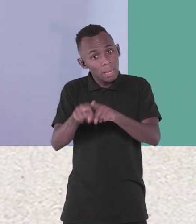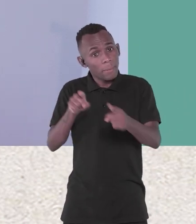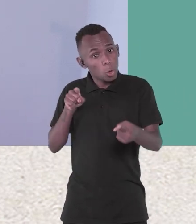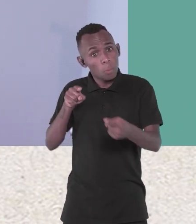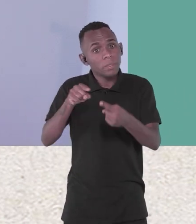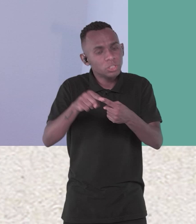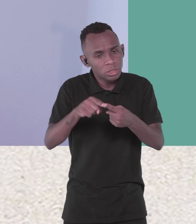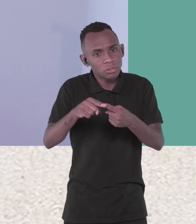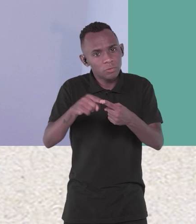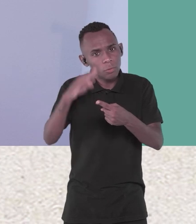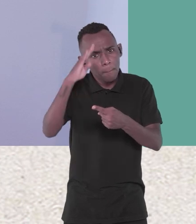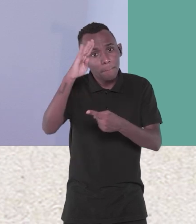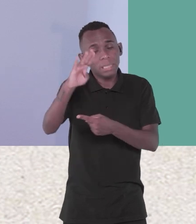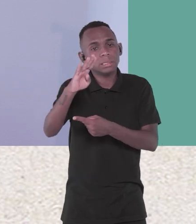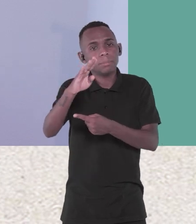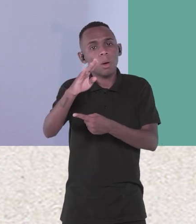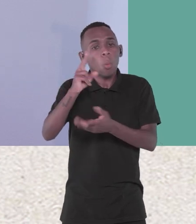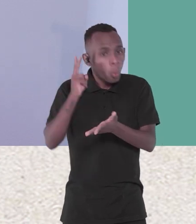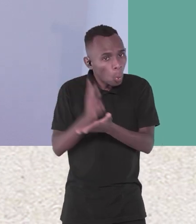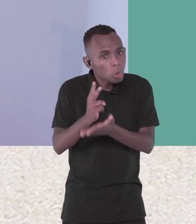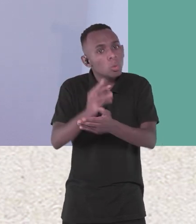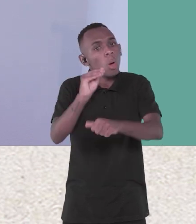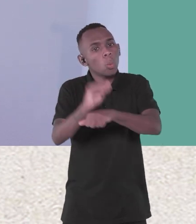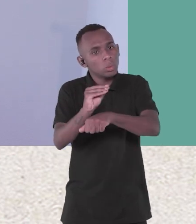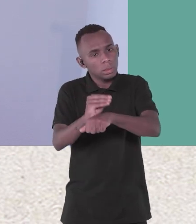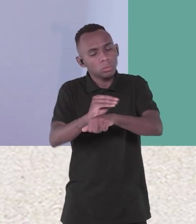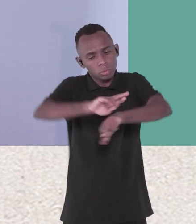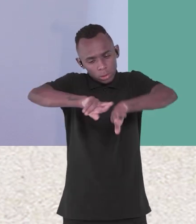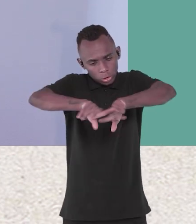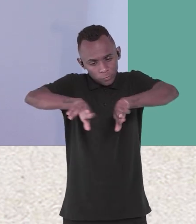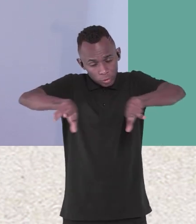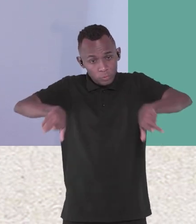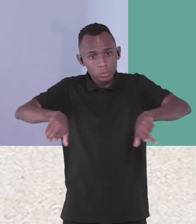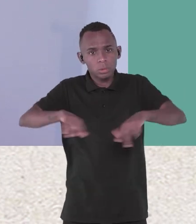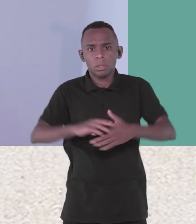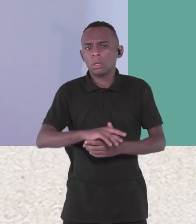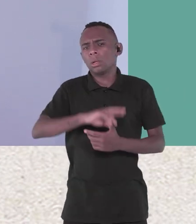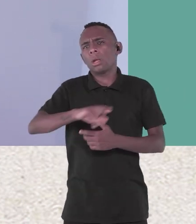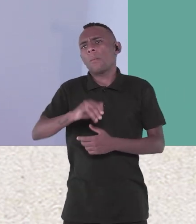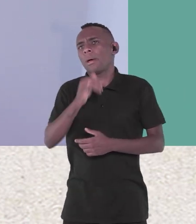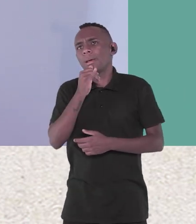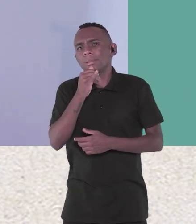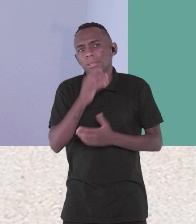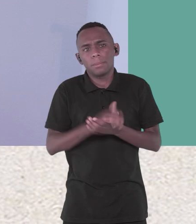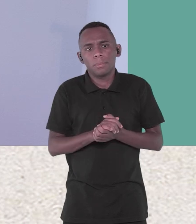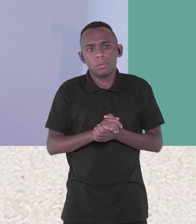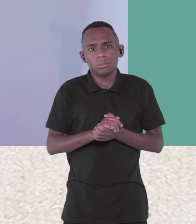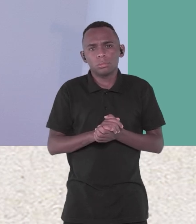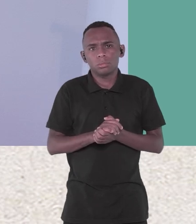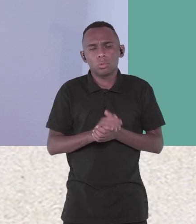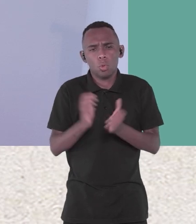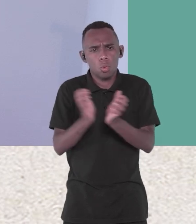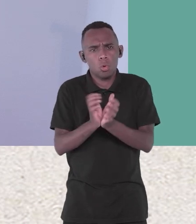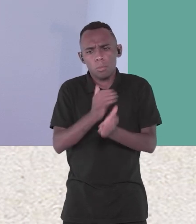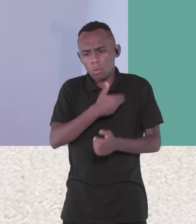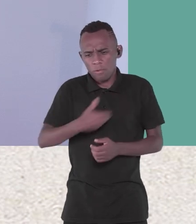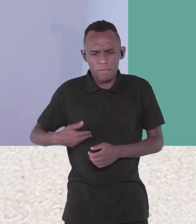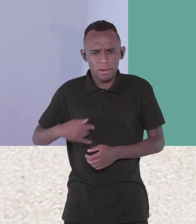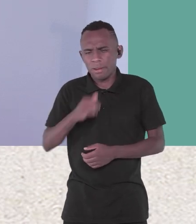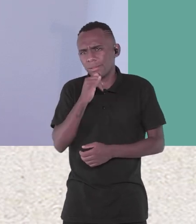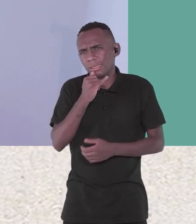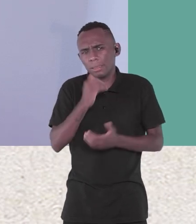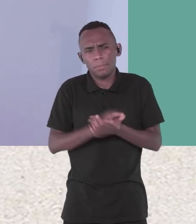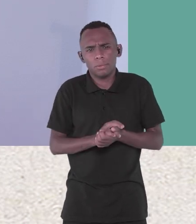Né? Não há nenhuma opção de algum governo suíço dizer vamos reduzir o